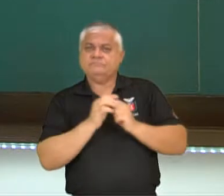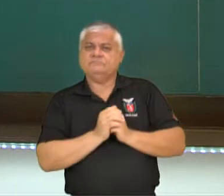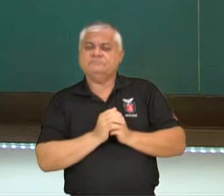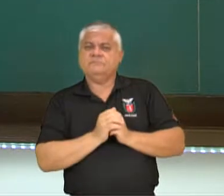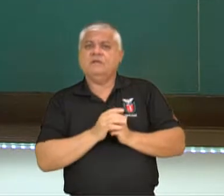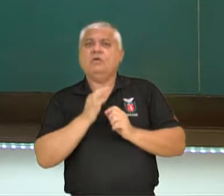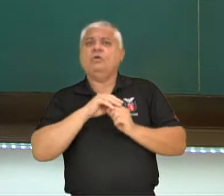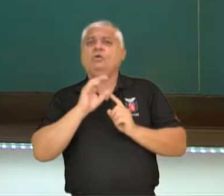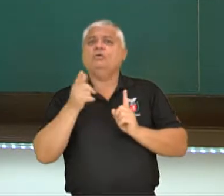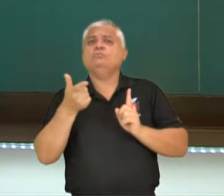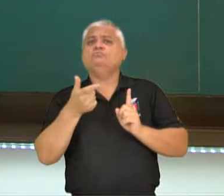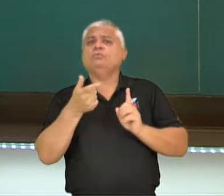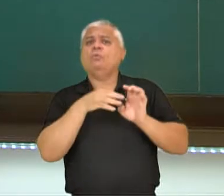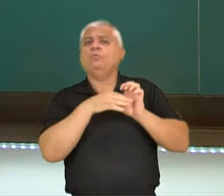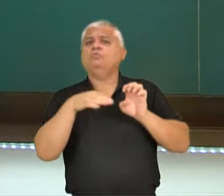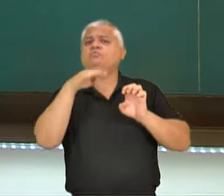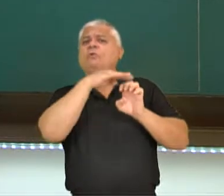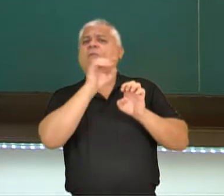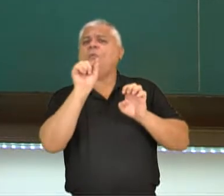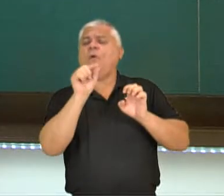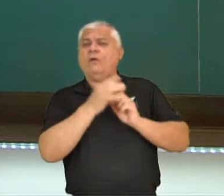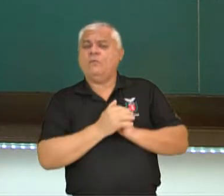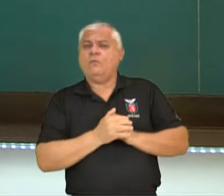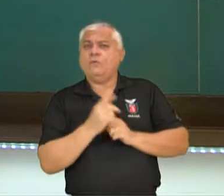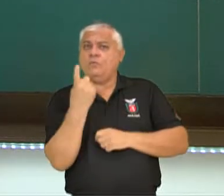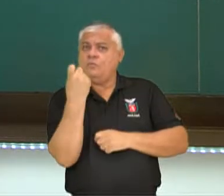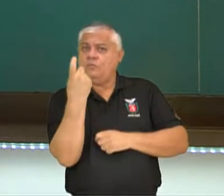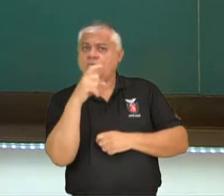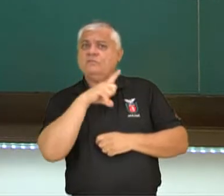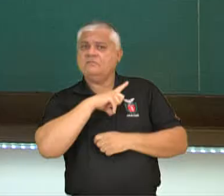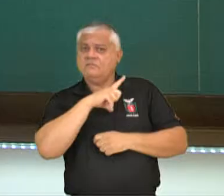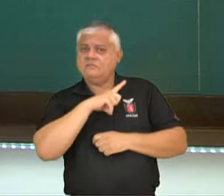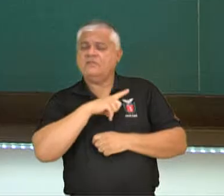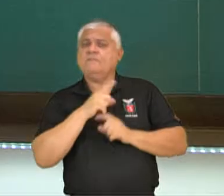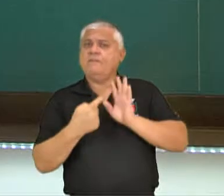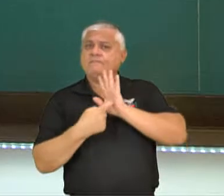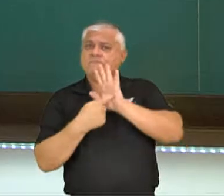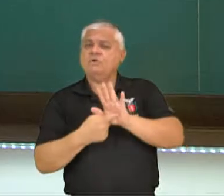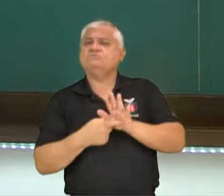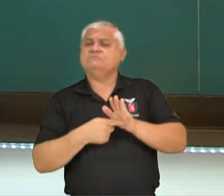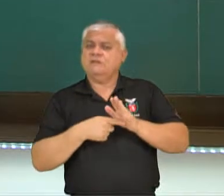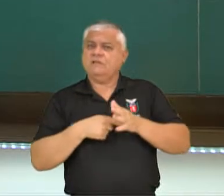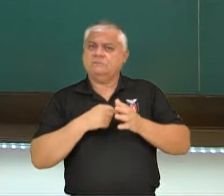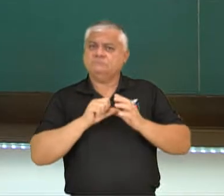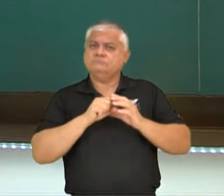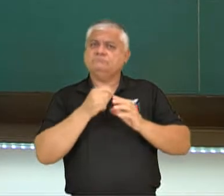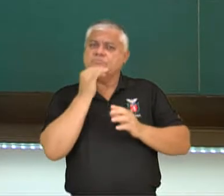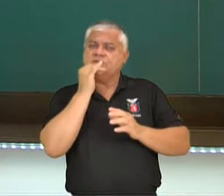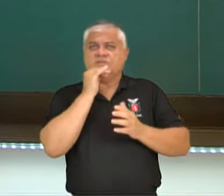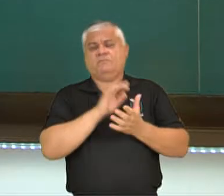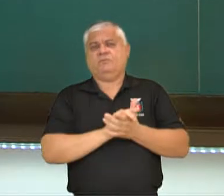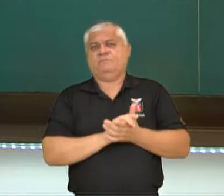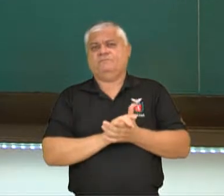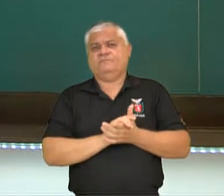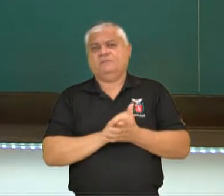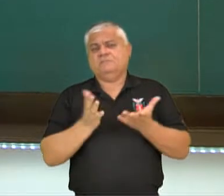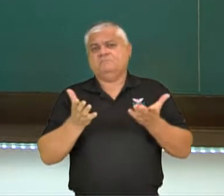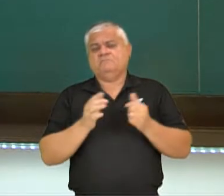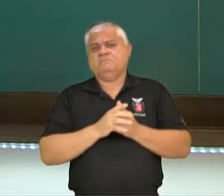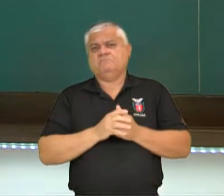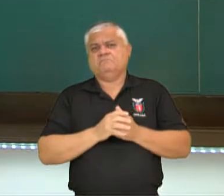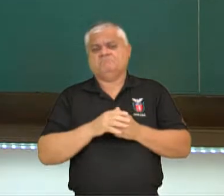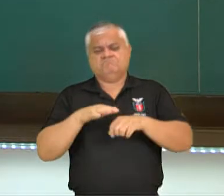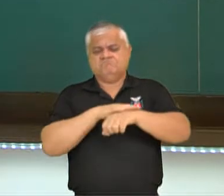O dominante, ele precisa aparecer uma única vez no genótipo para manifestar a característica dele. Por exemplo, a característica do